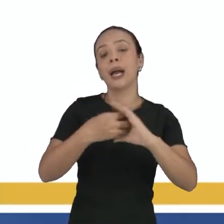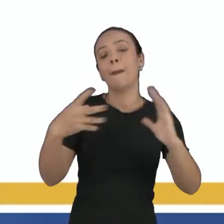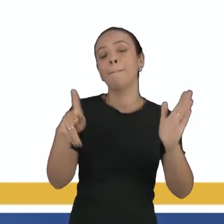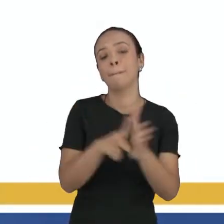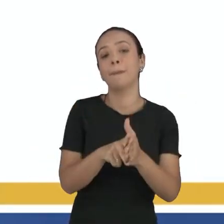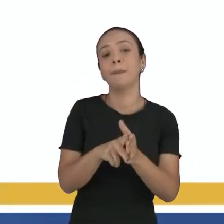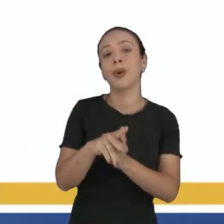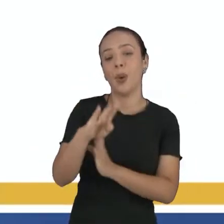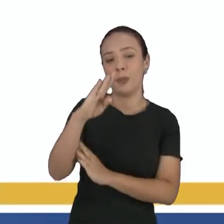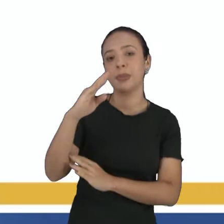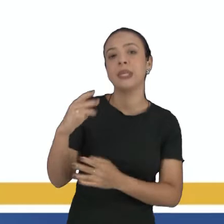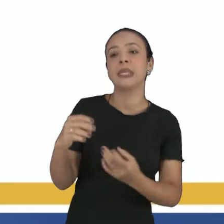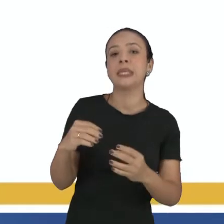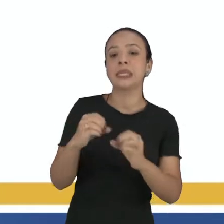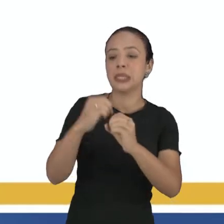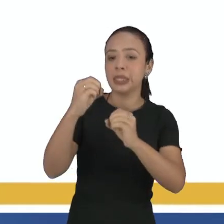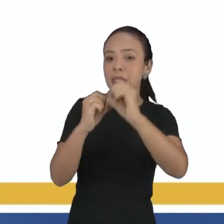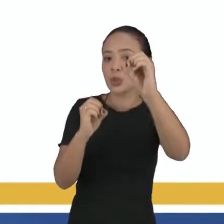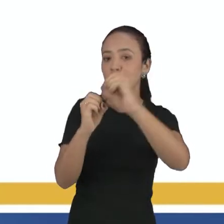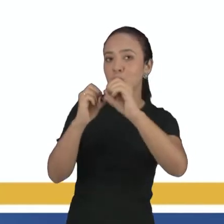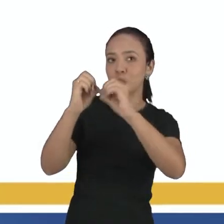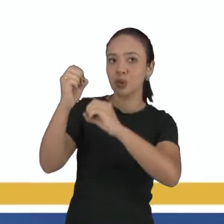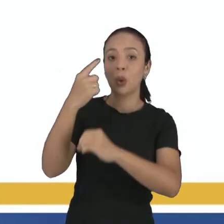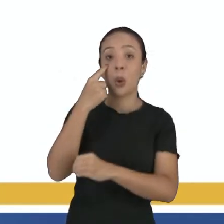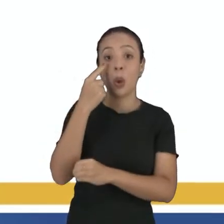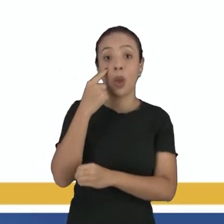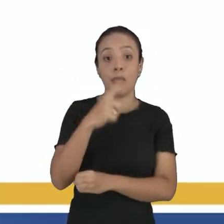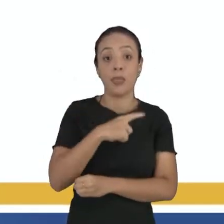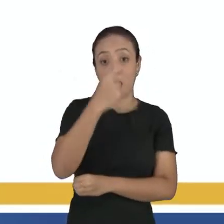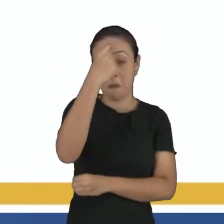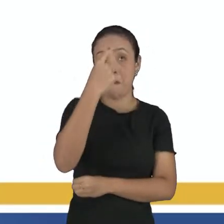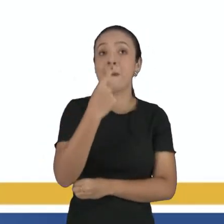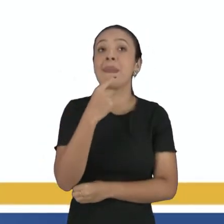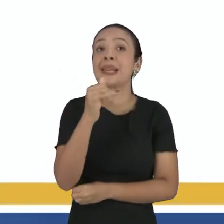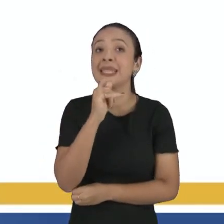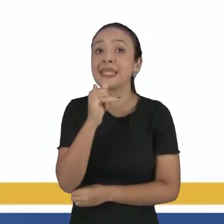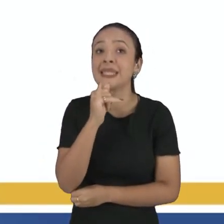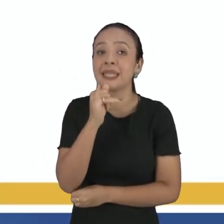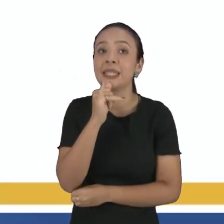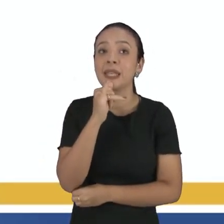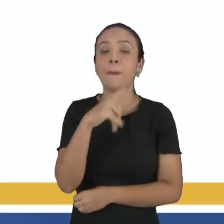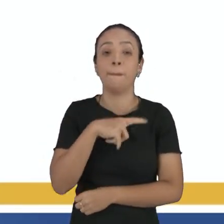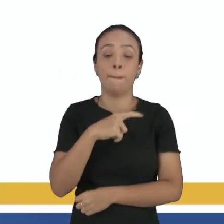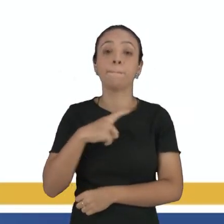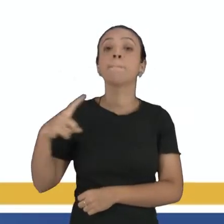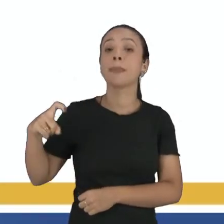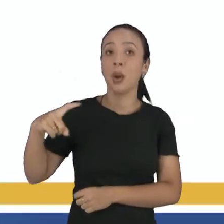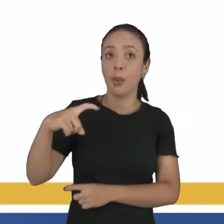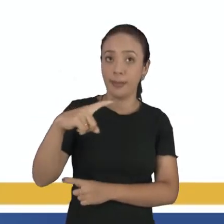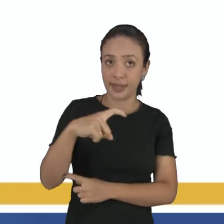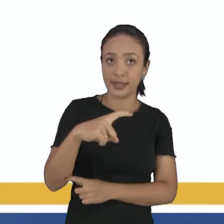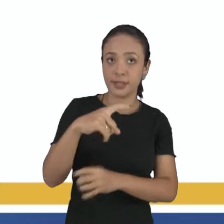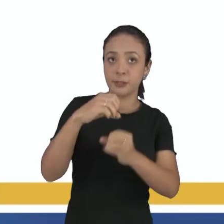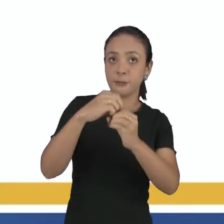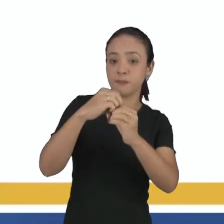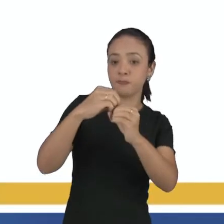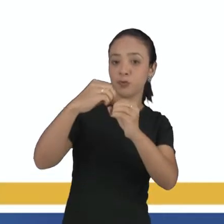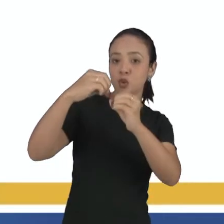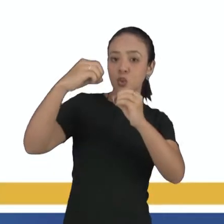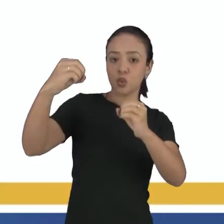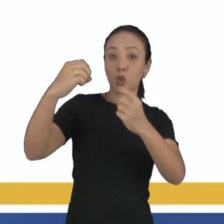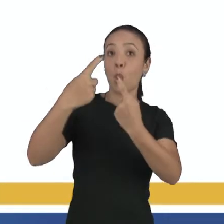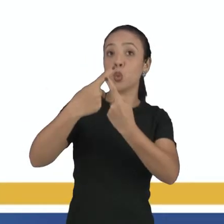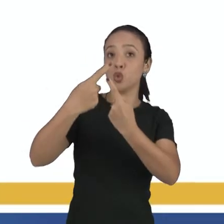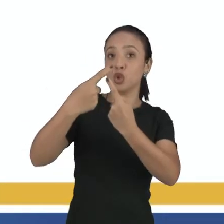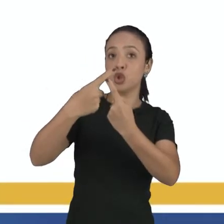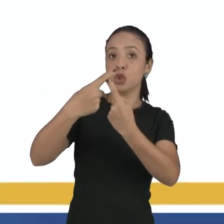formação de clones, tá? Ali na telinha vocês estão vendo ali um exemplo de reprodução assexuada, né? Nós temos ali uma bactéria fazendo um tipo de